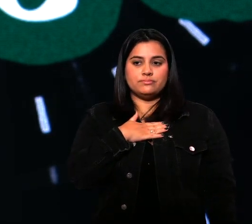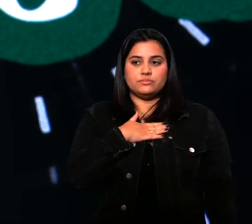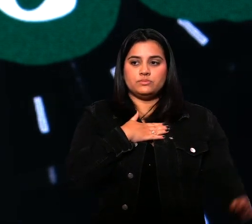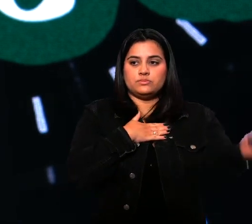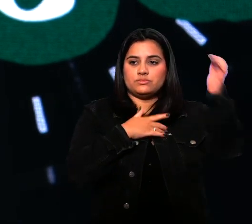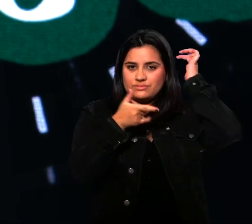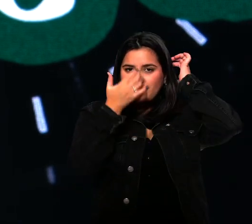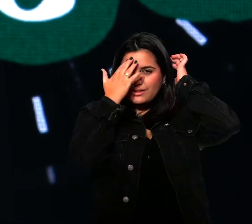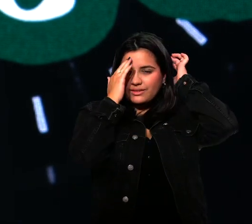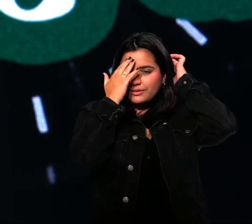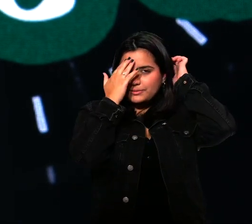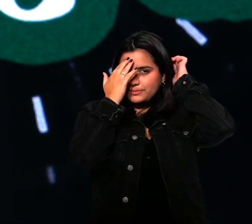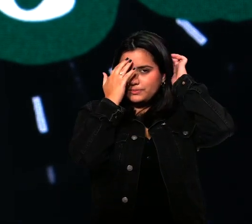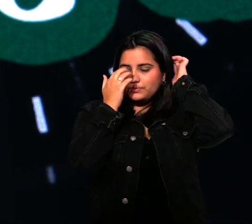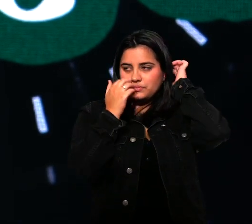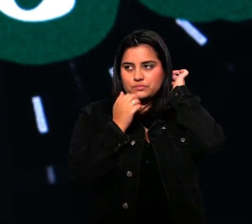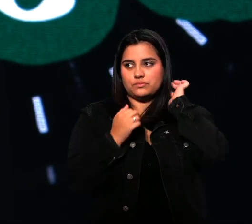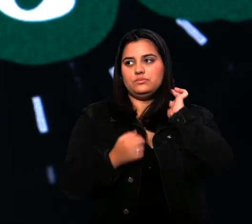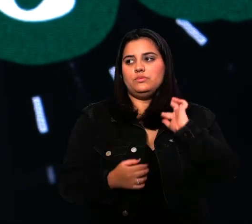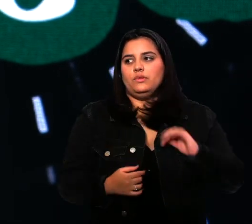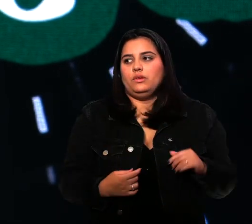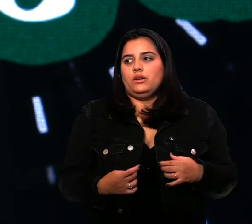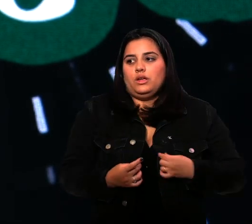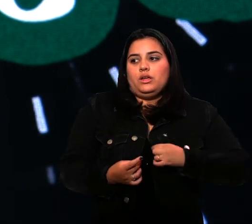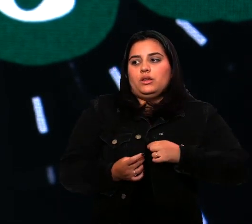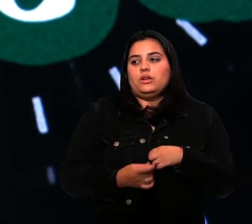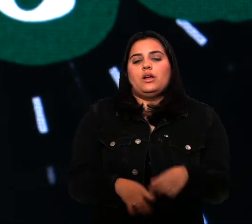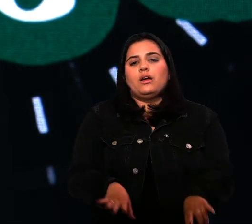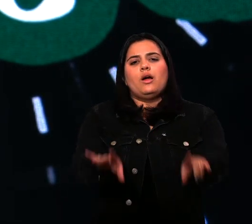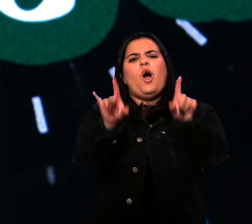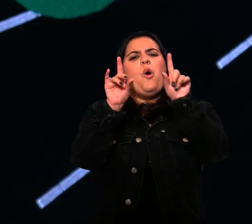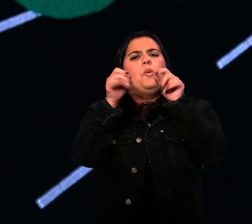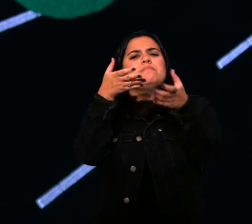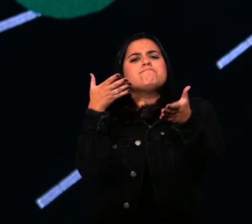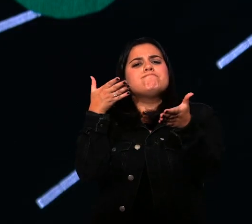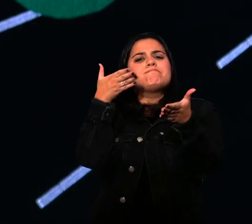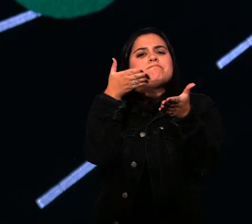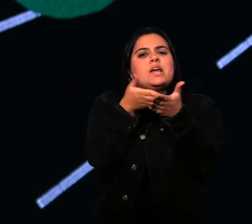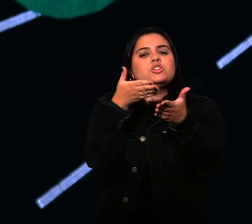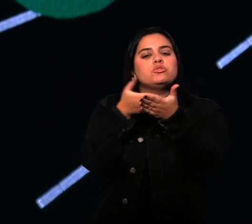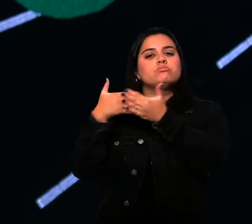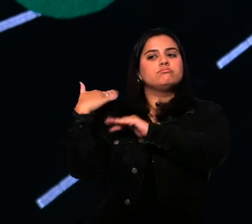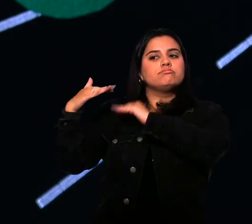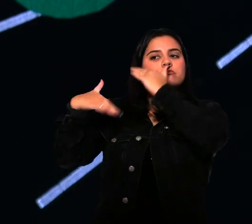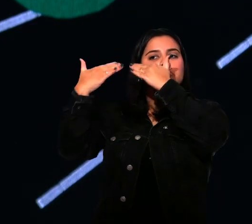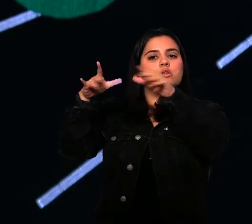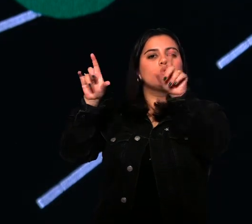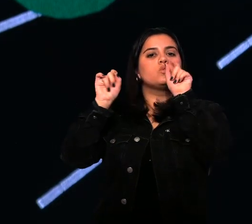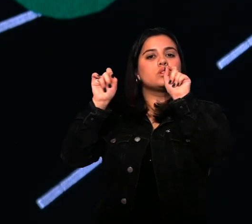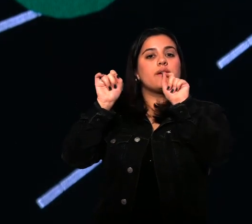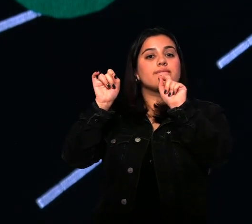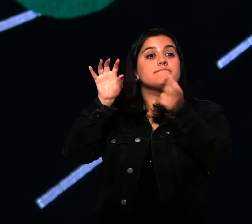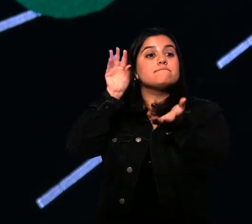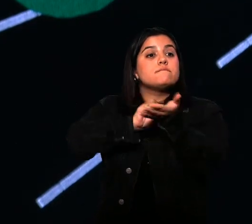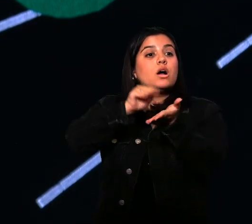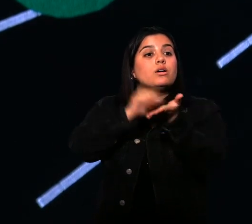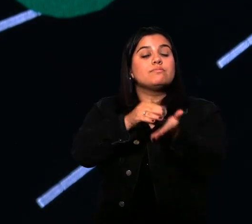Você está me entendendo? Sabe o que impede o crescimento ainda maior dessa igreja? Falta de perdão.